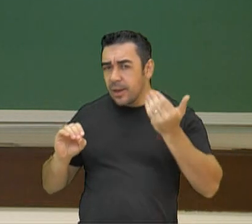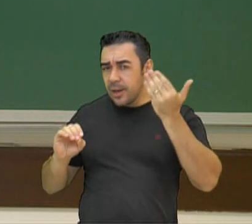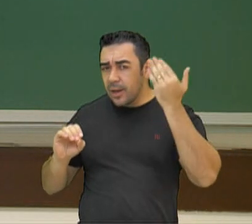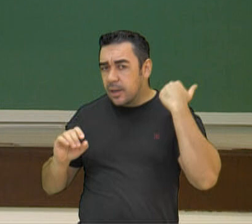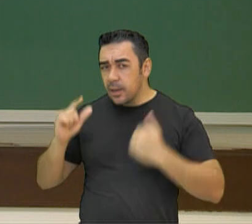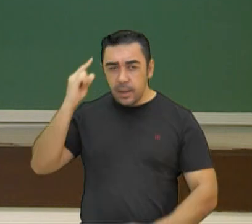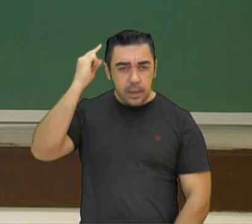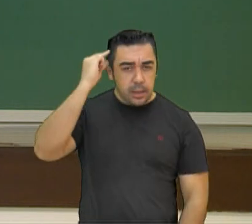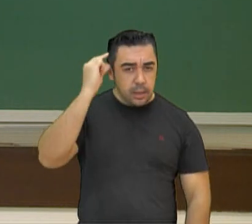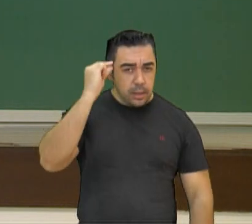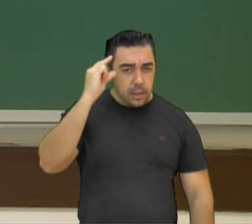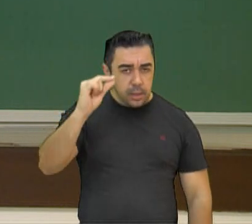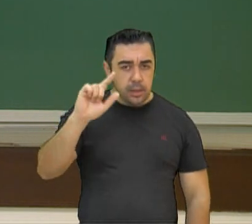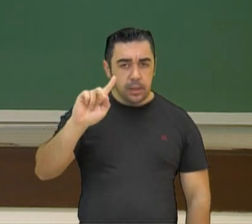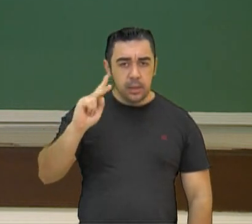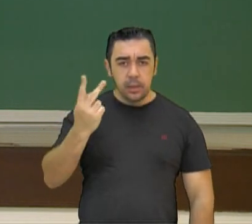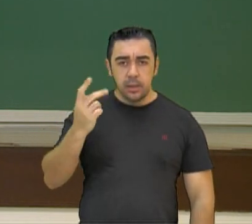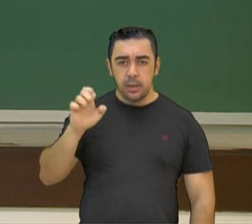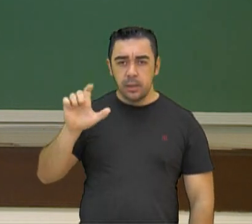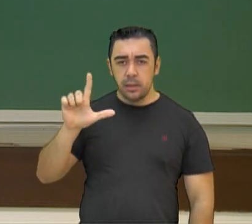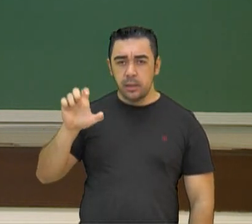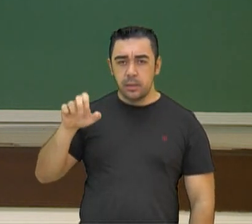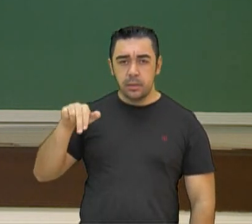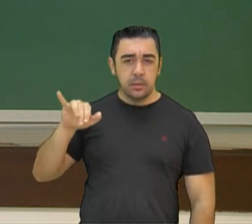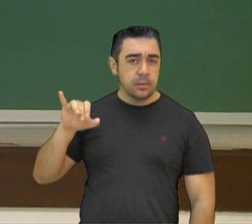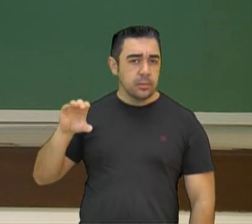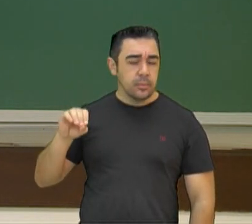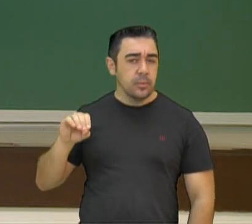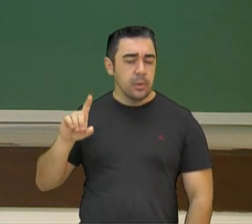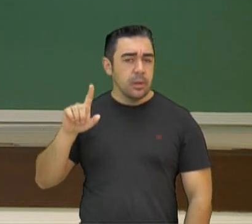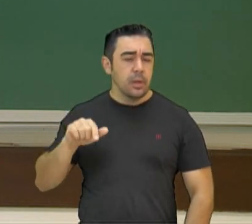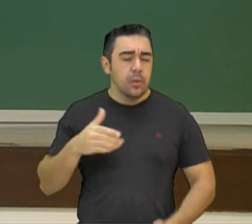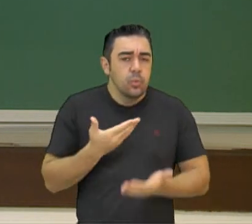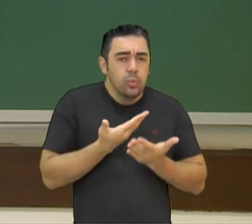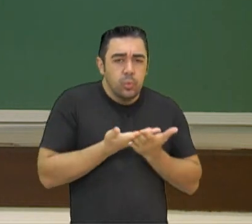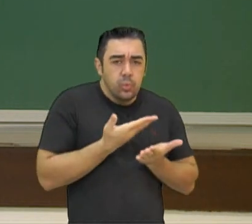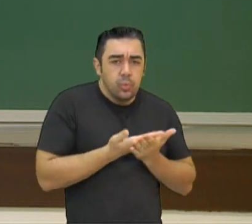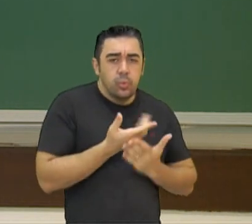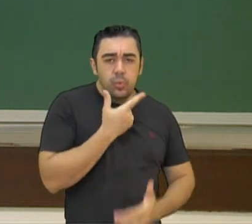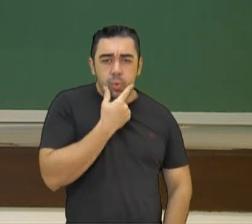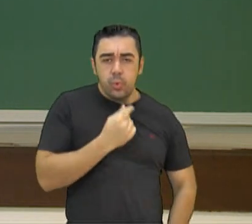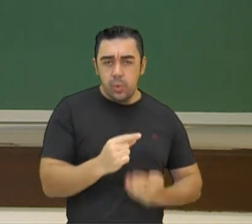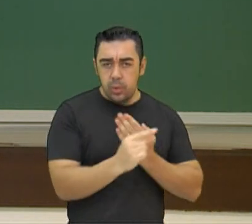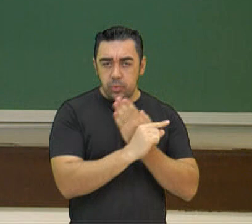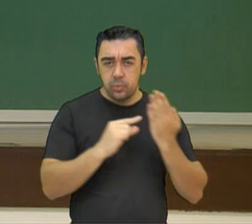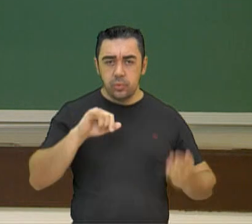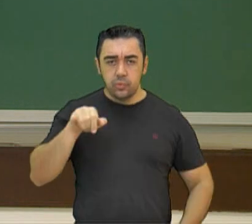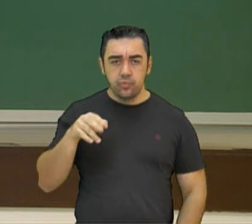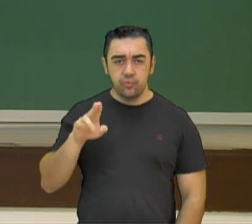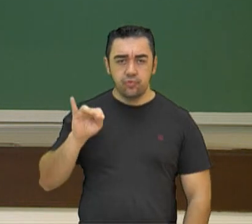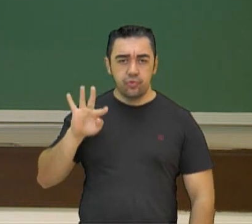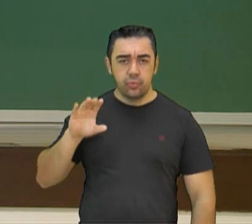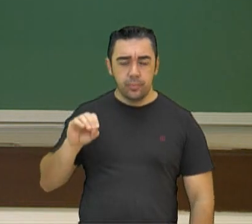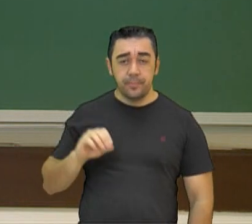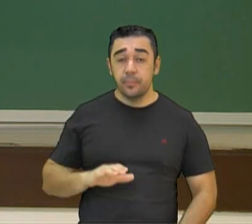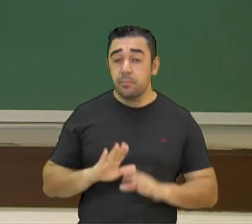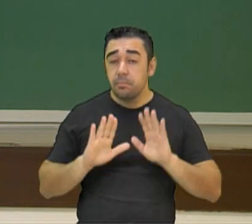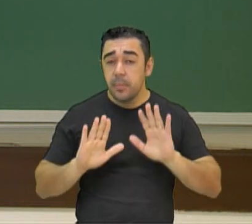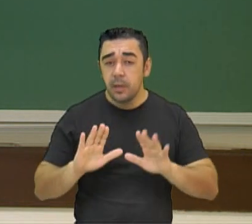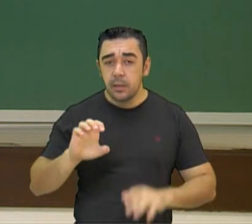já verificou isso, foi a base de estudo do Justino. Só que para os estoicos,